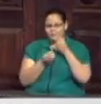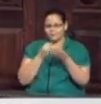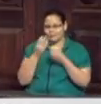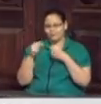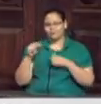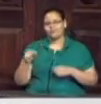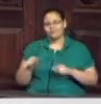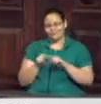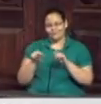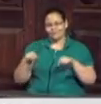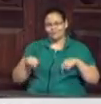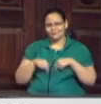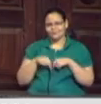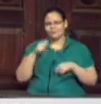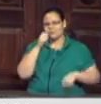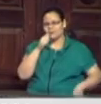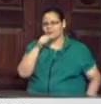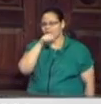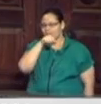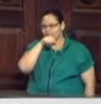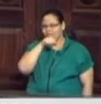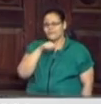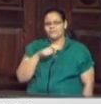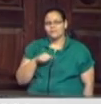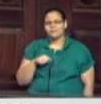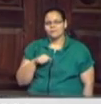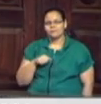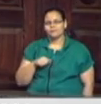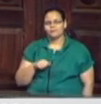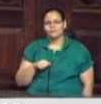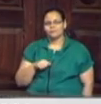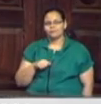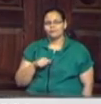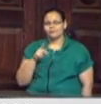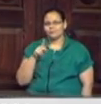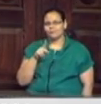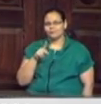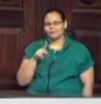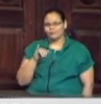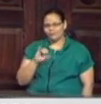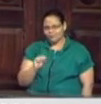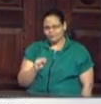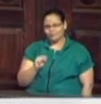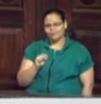gabinete. São mães, são pais,